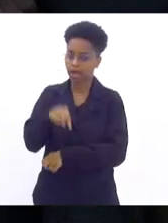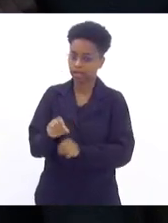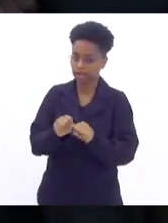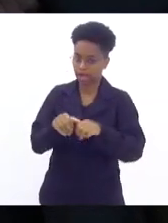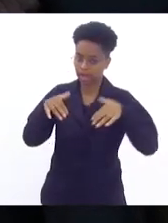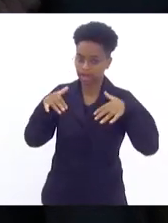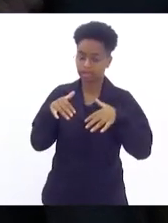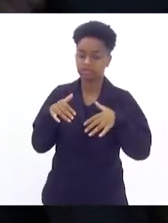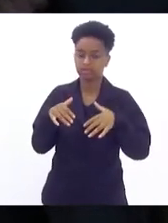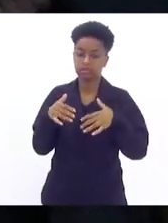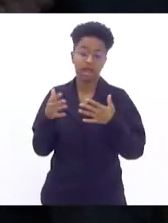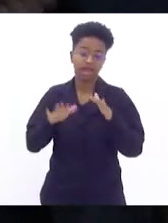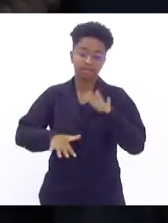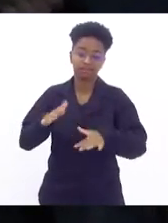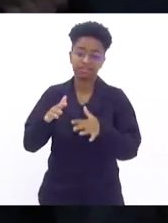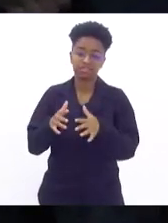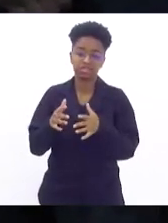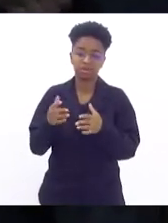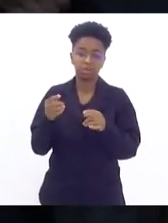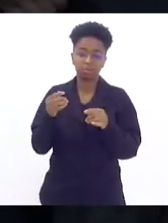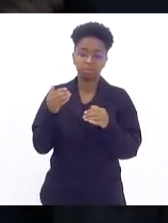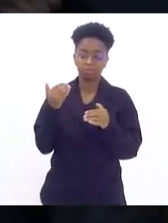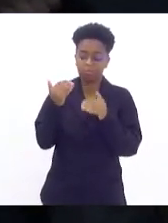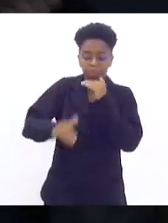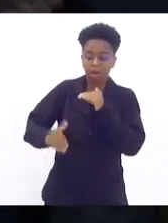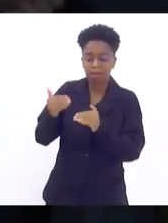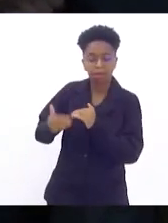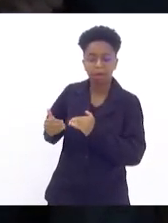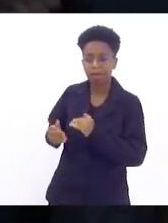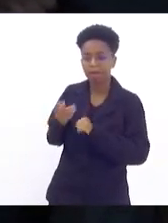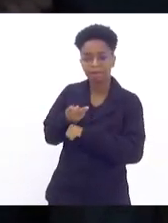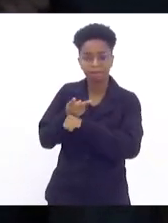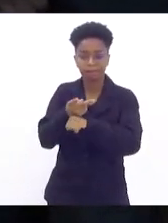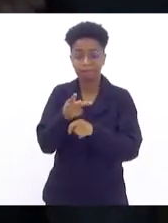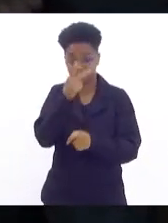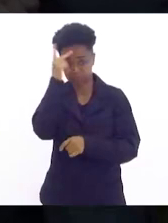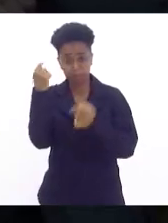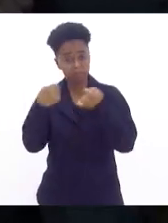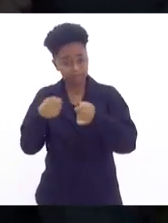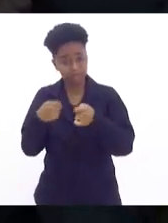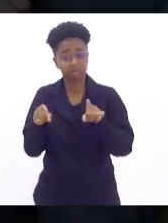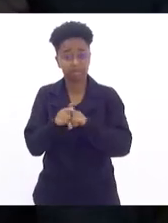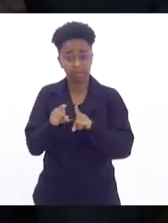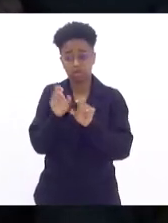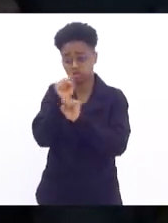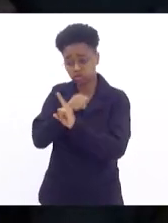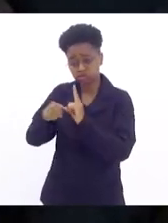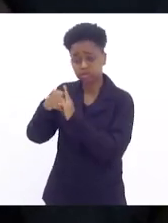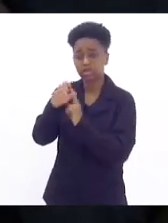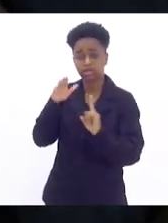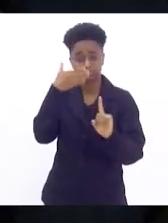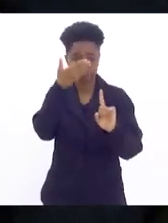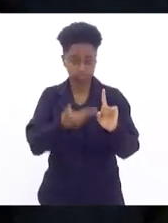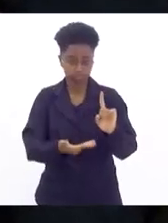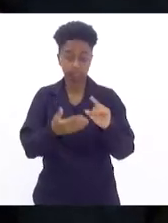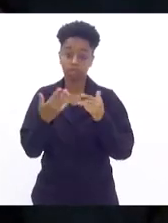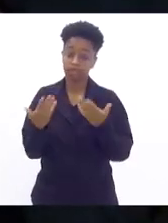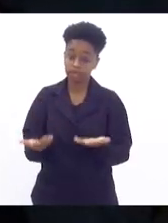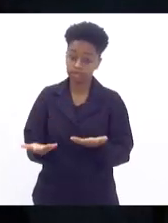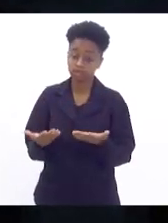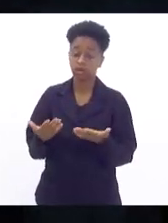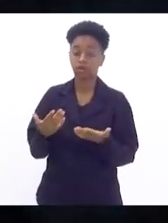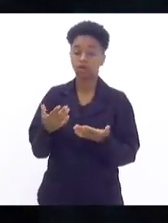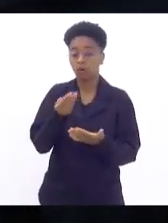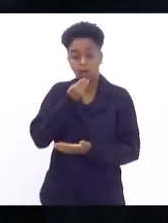plenário de inviabilizar prêmios para pessoas que precisam e são reconhecidas pela sociedade Então nesse sentido